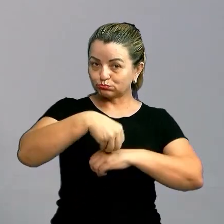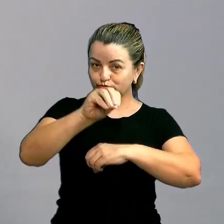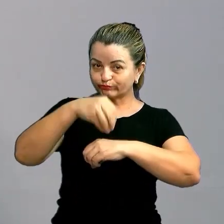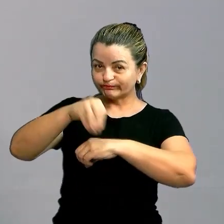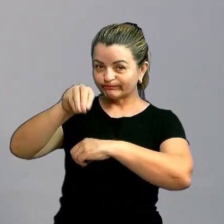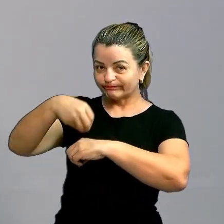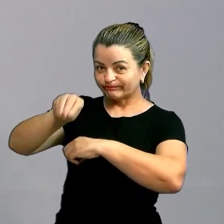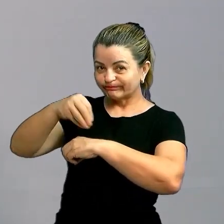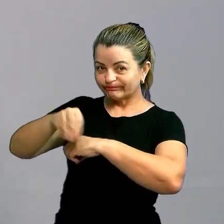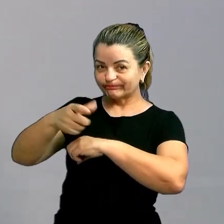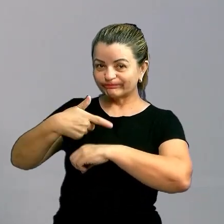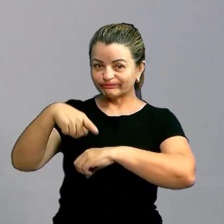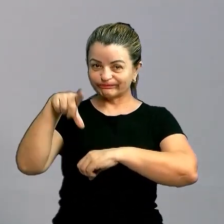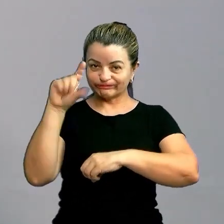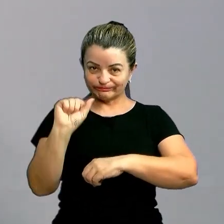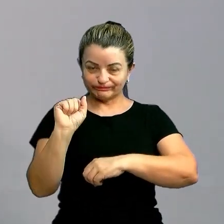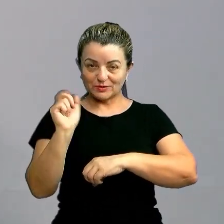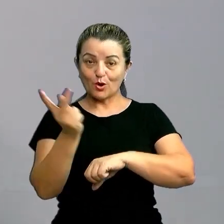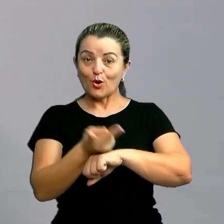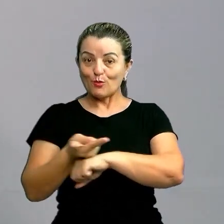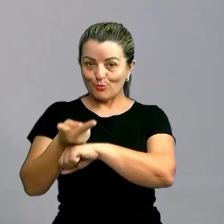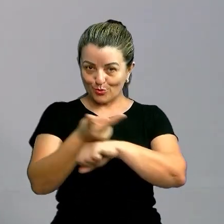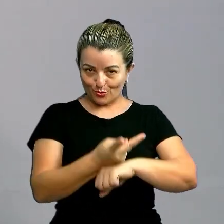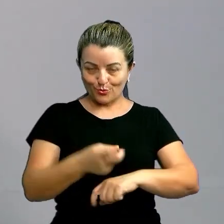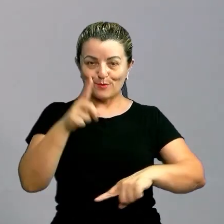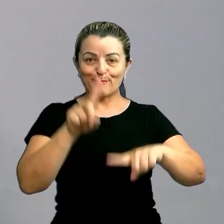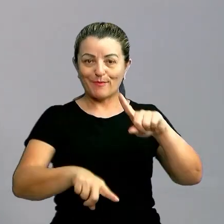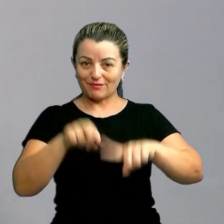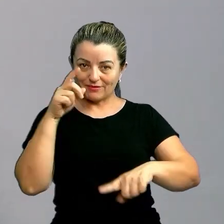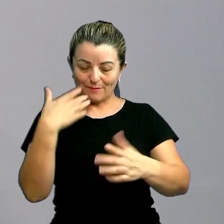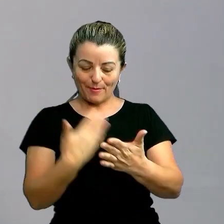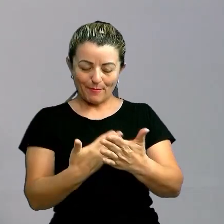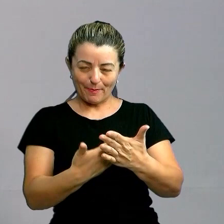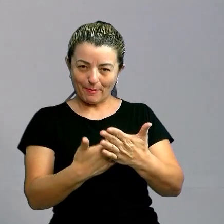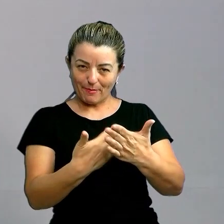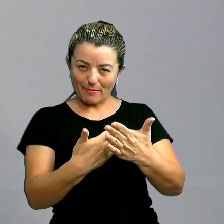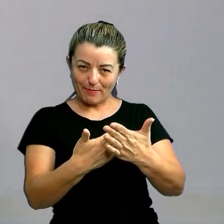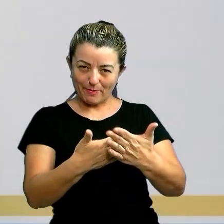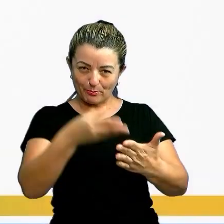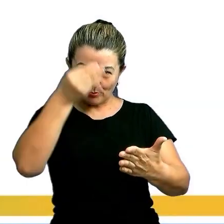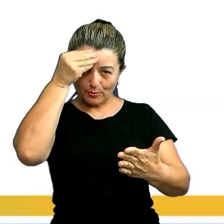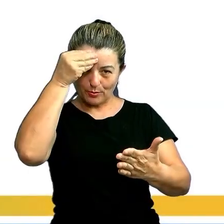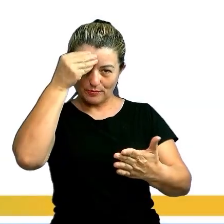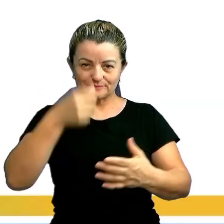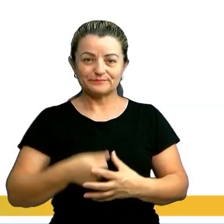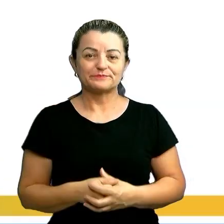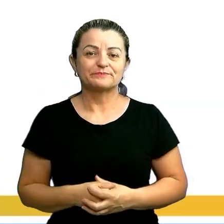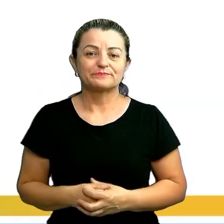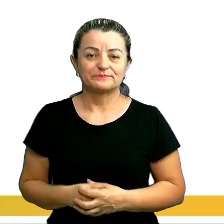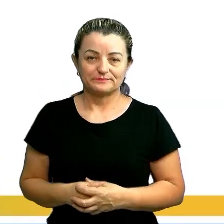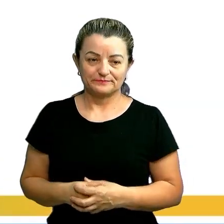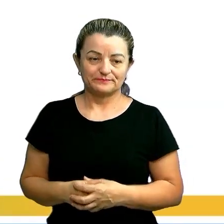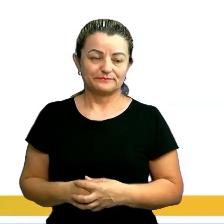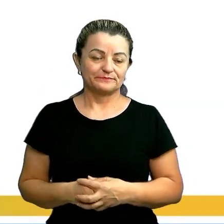anteriormente. E procurem material para vocês estarem sempre se atualizando. Vamos adiante.